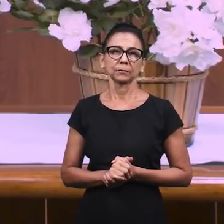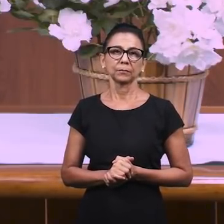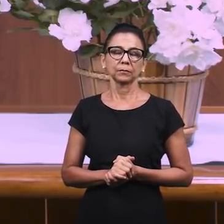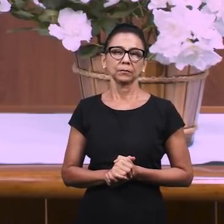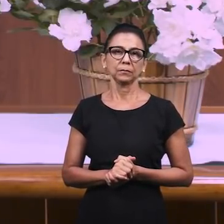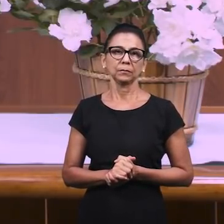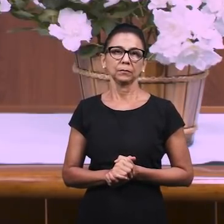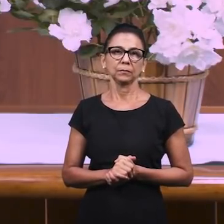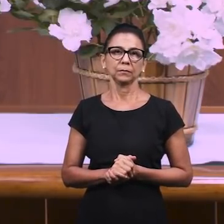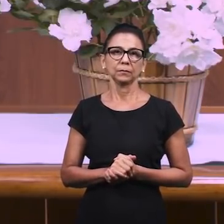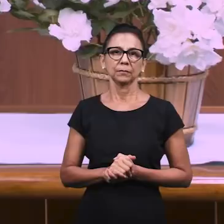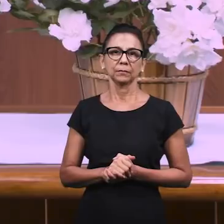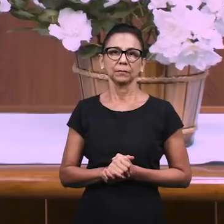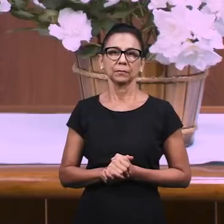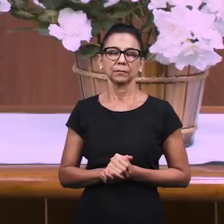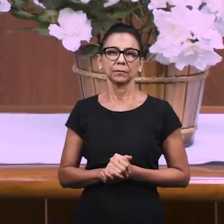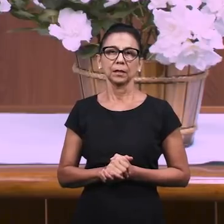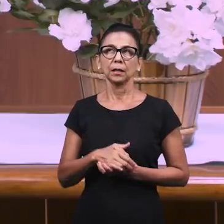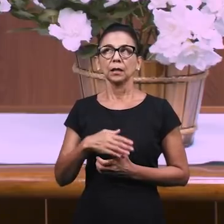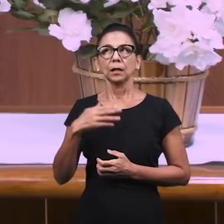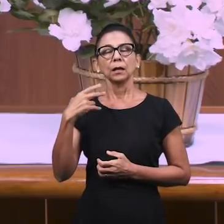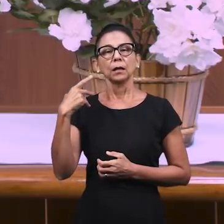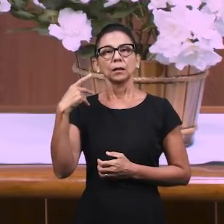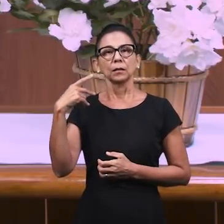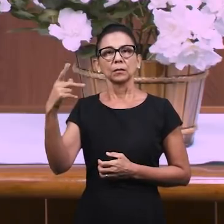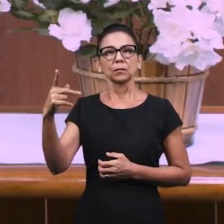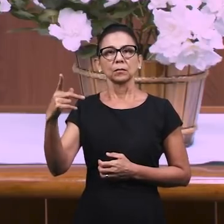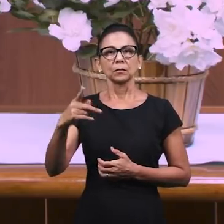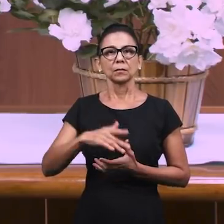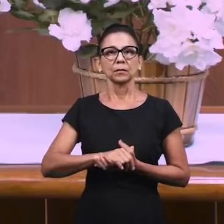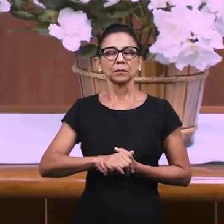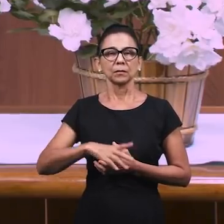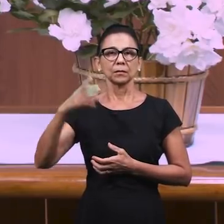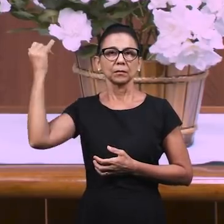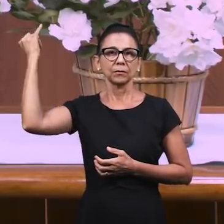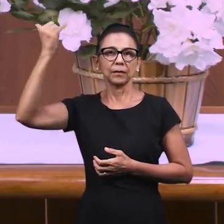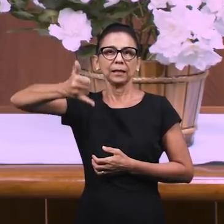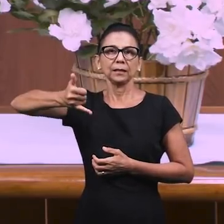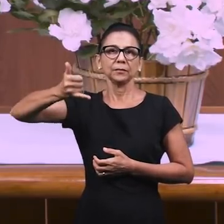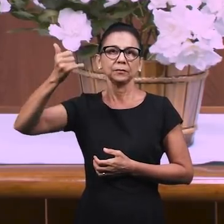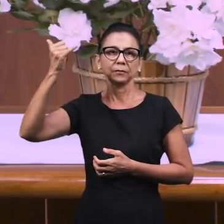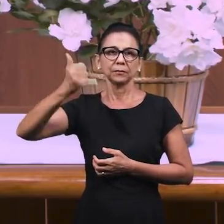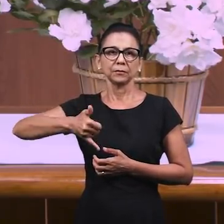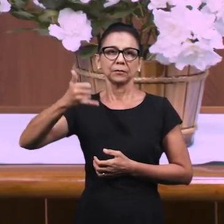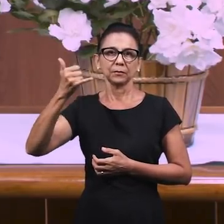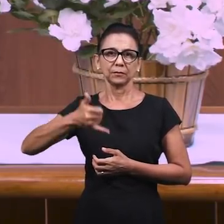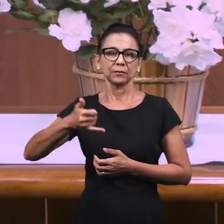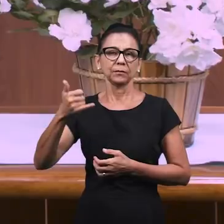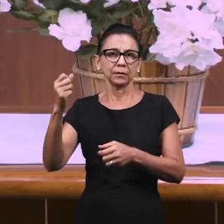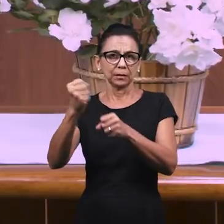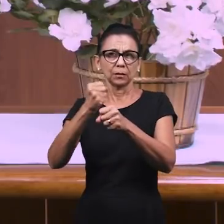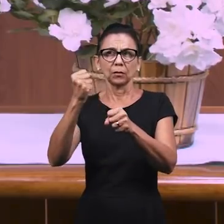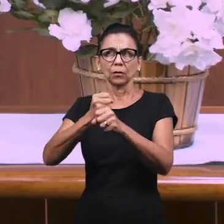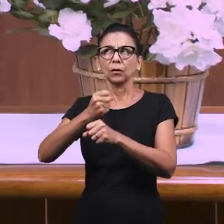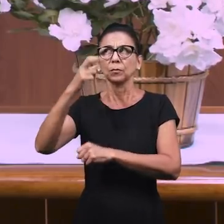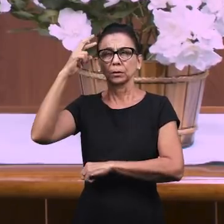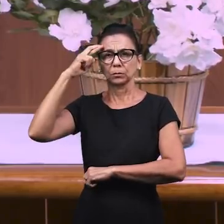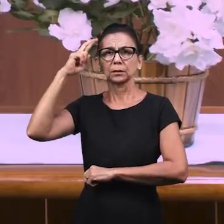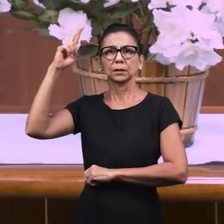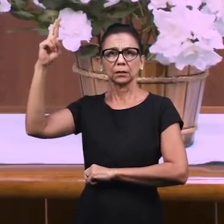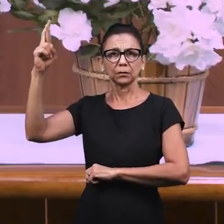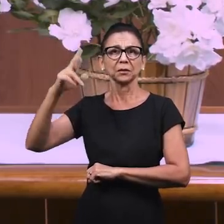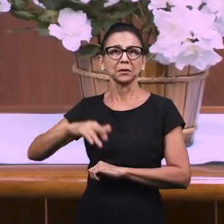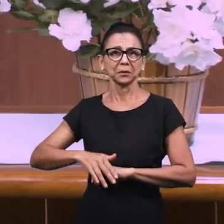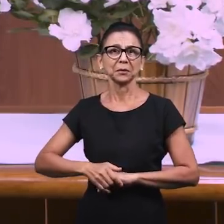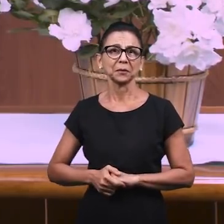né? Notifica a tua obra. É o que um oficial faz, um oficial de justiça. Ele vai notificar alguém,